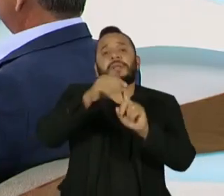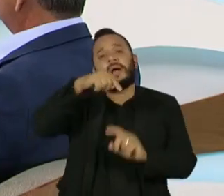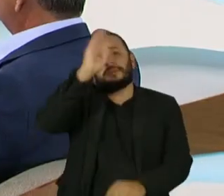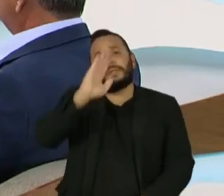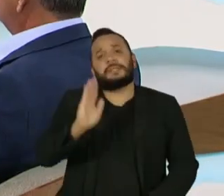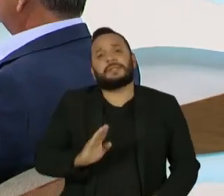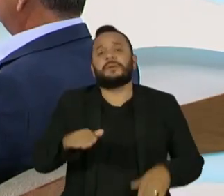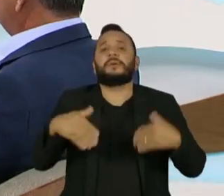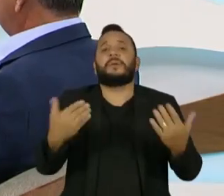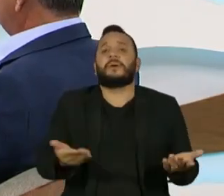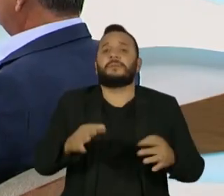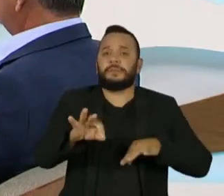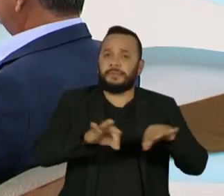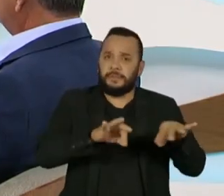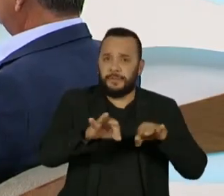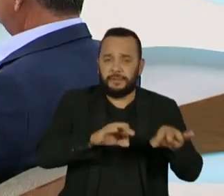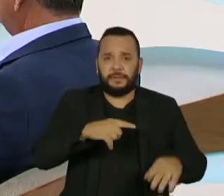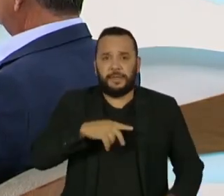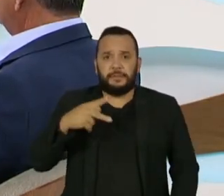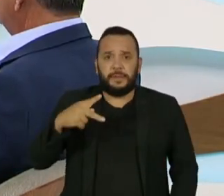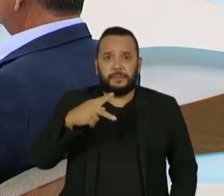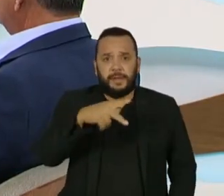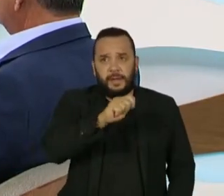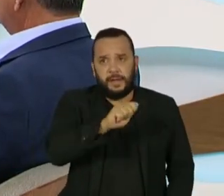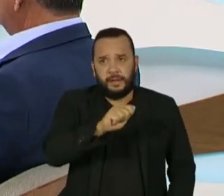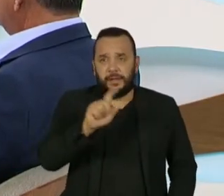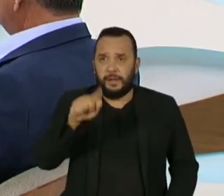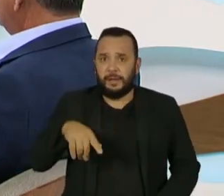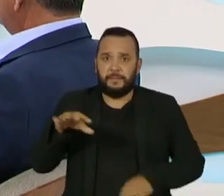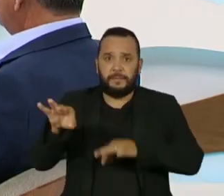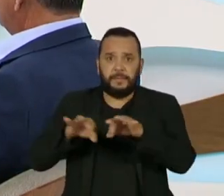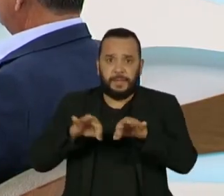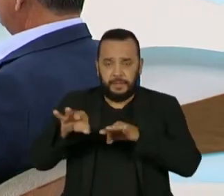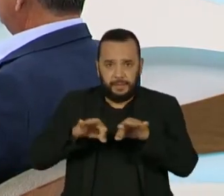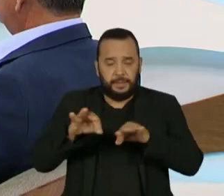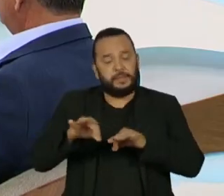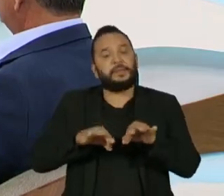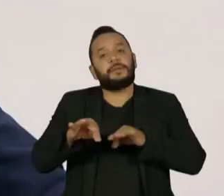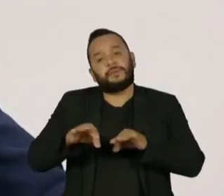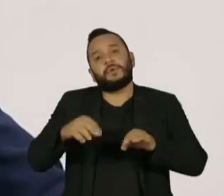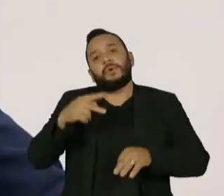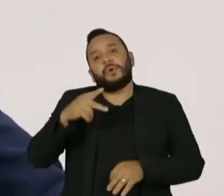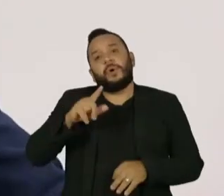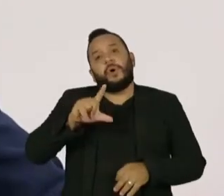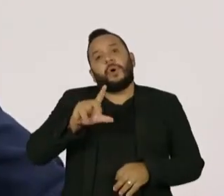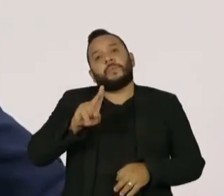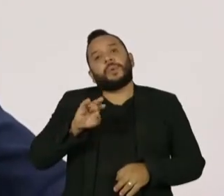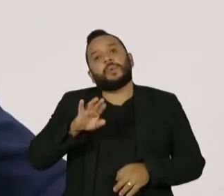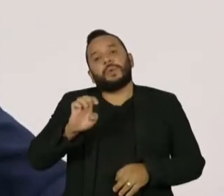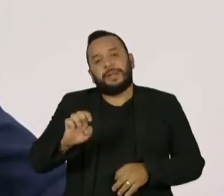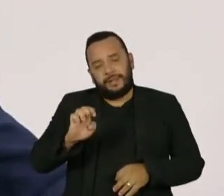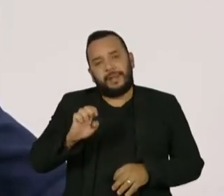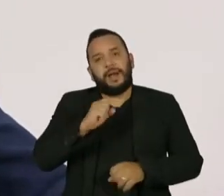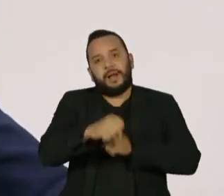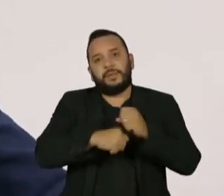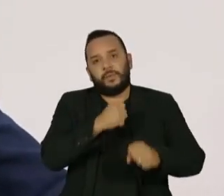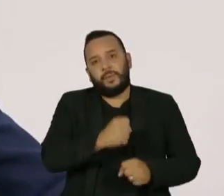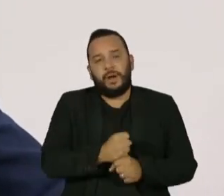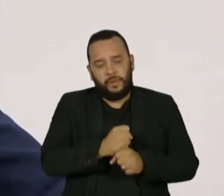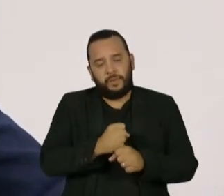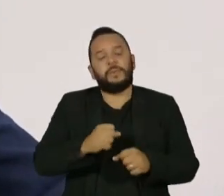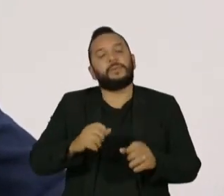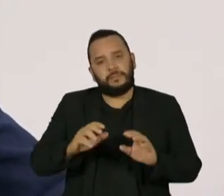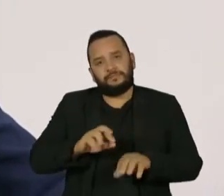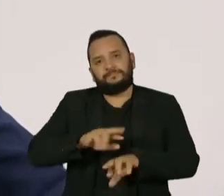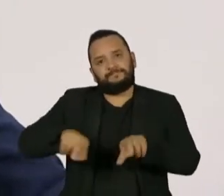qual é o planejamento que ele tem a partir da PPA, que é o plano plurianual que é aprovado para os 4 anos subsequentes, teoricamente o